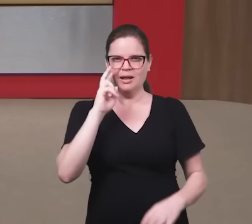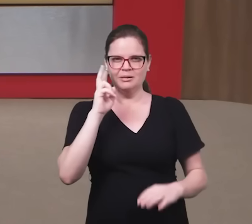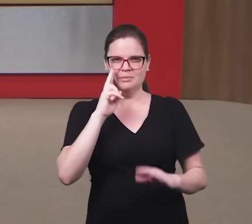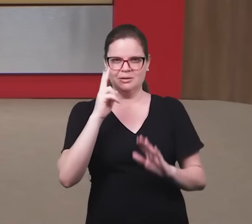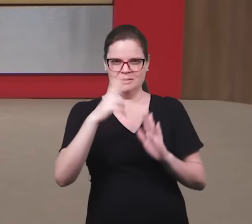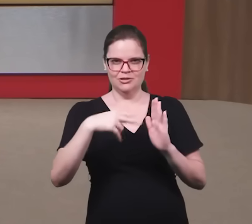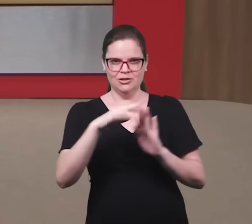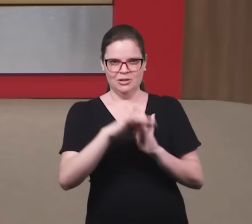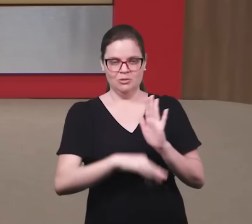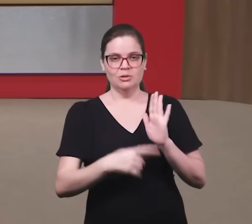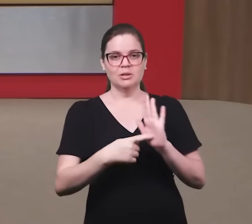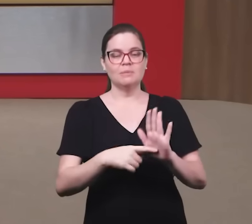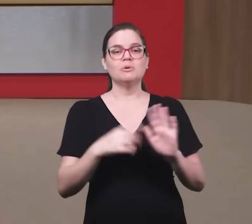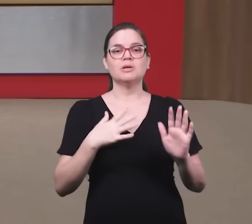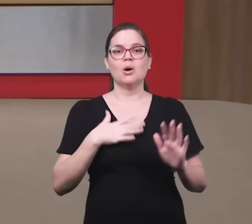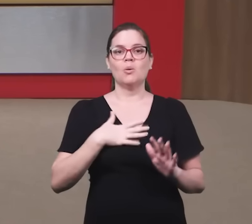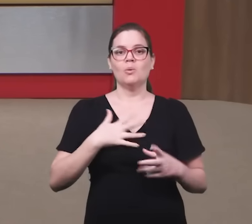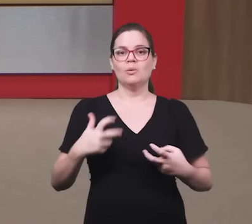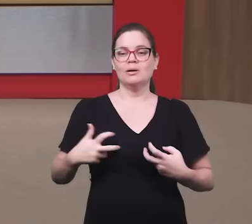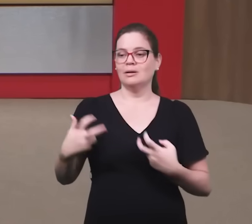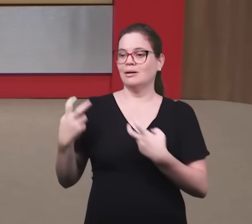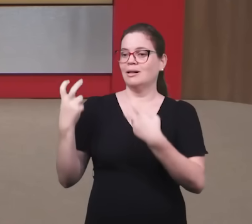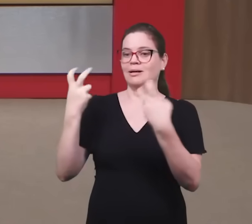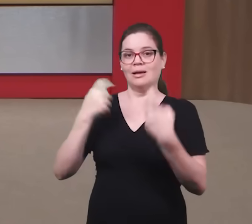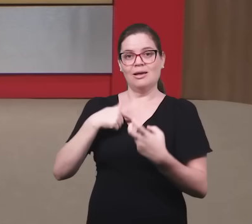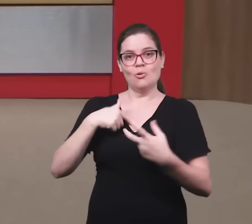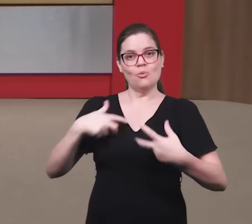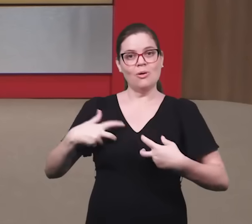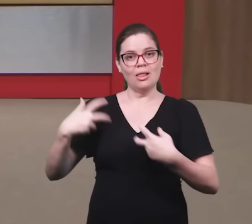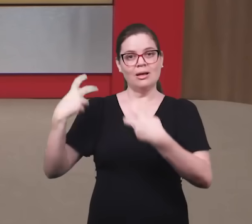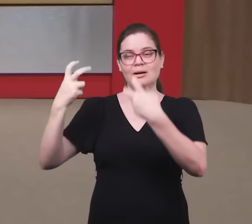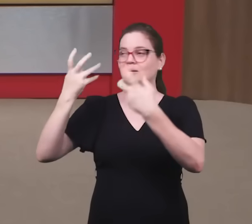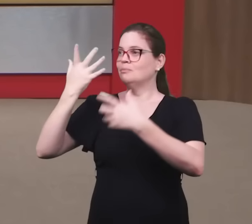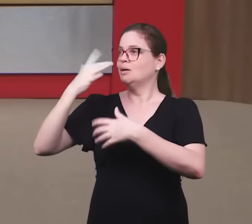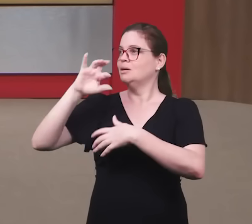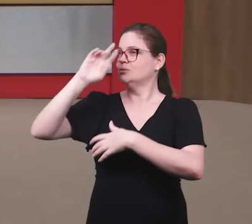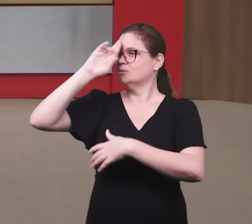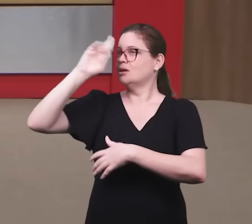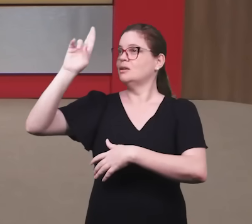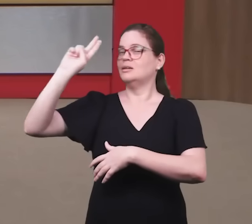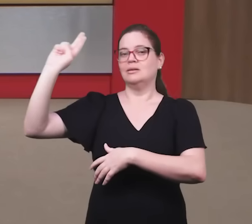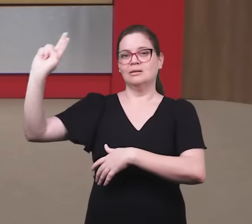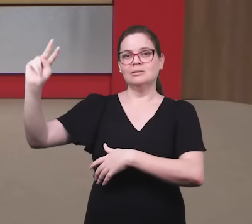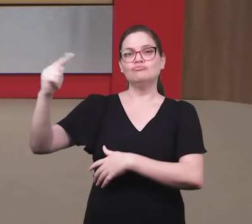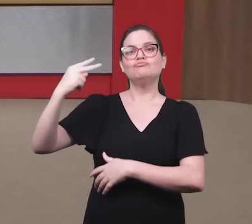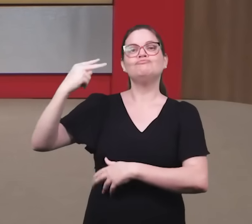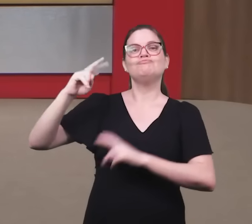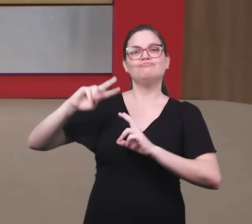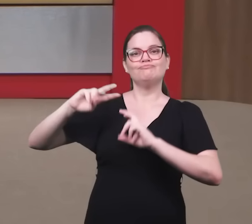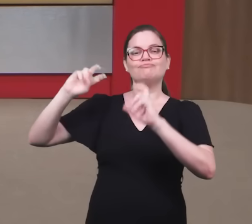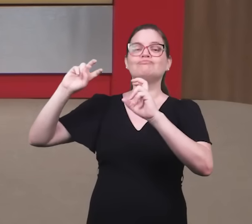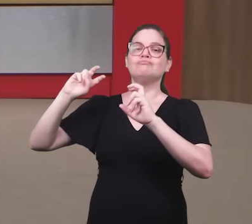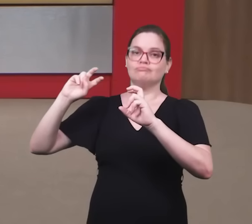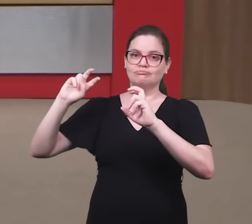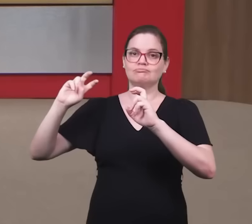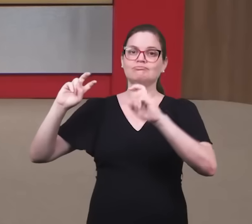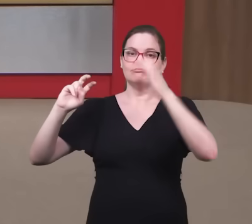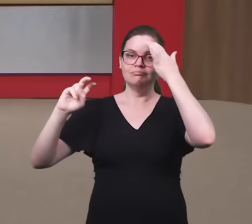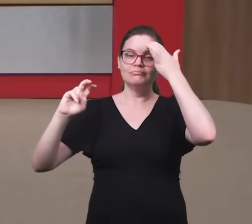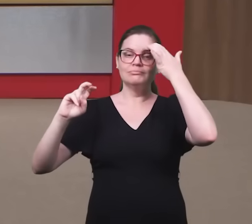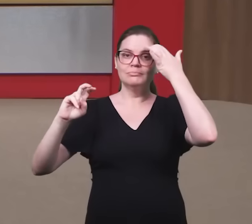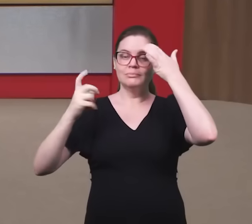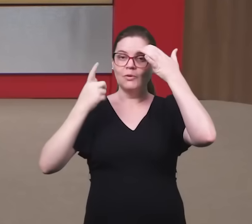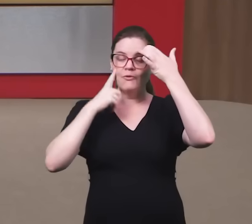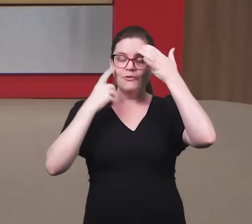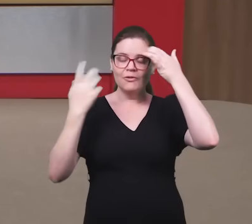lemos, com a minha voz, clamei ao Senhor e Ele ouviu-me. Que